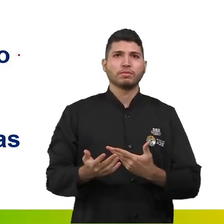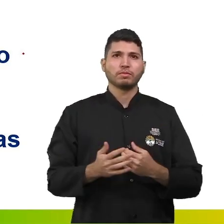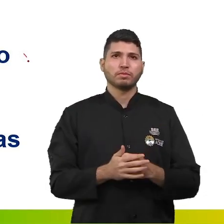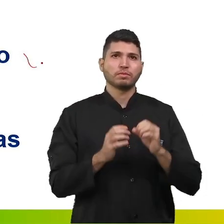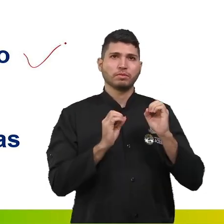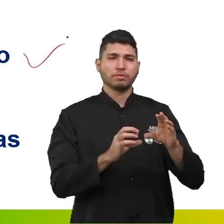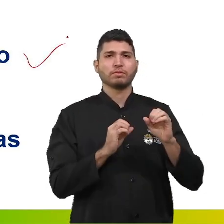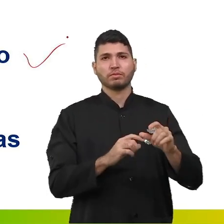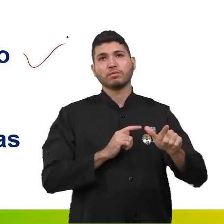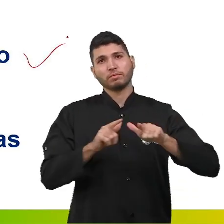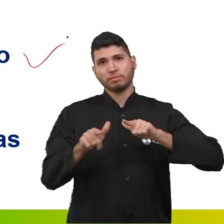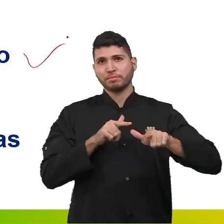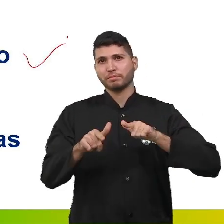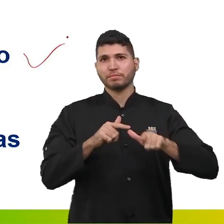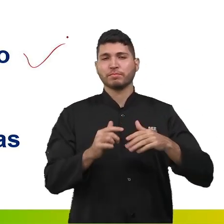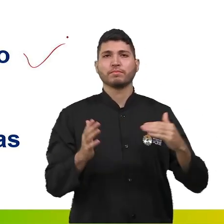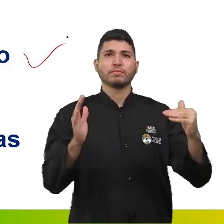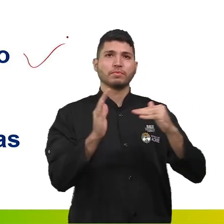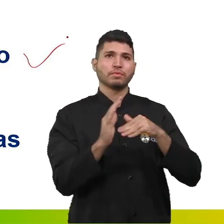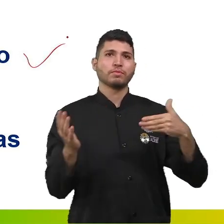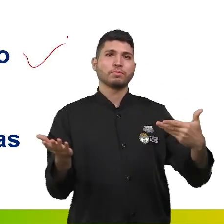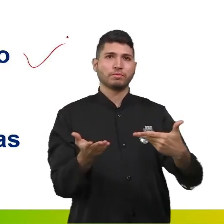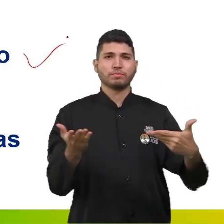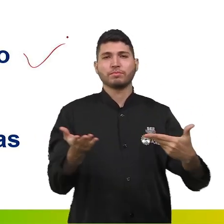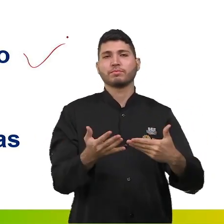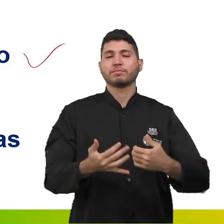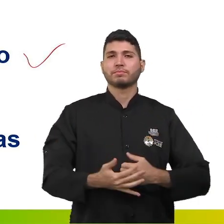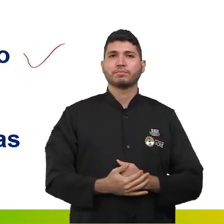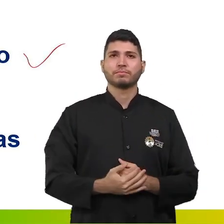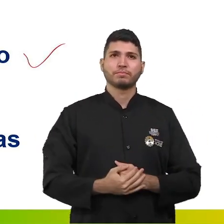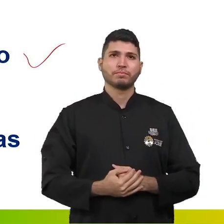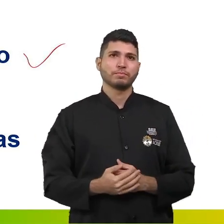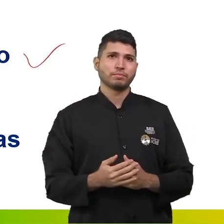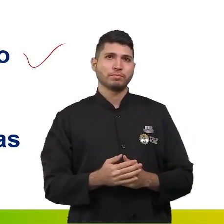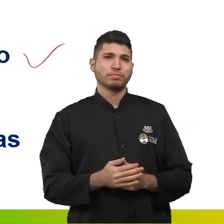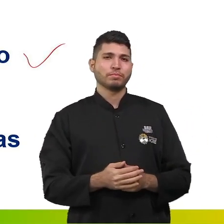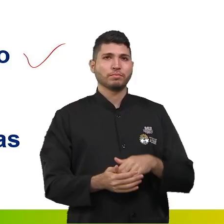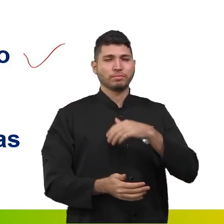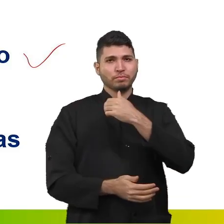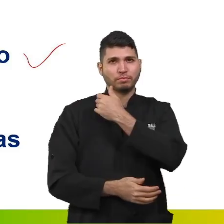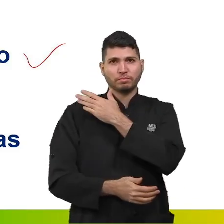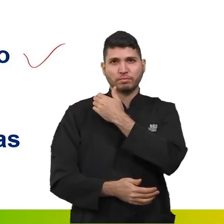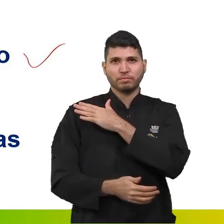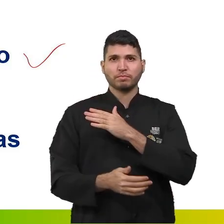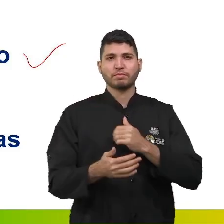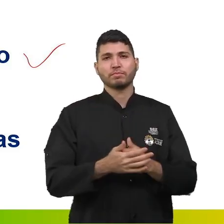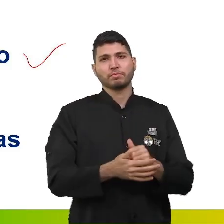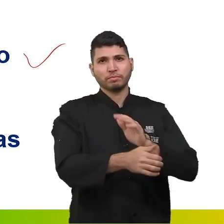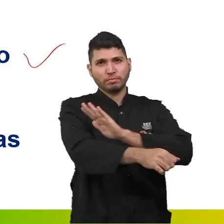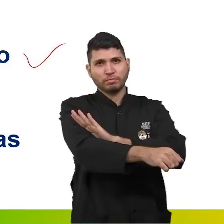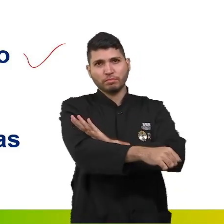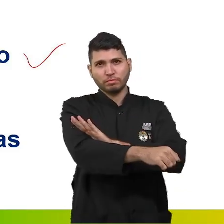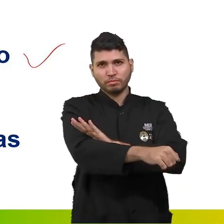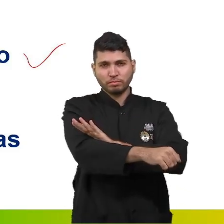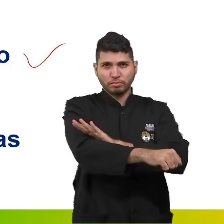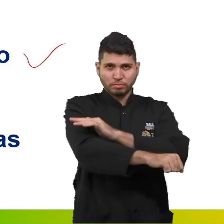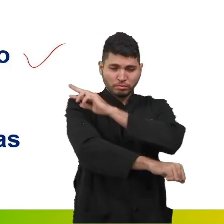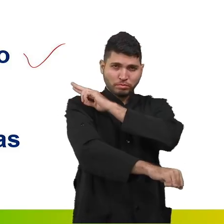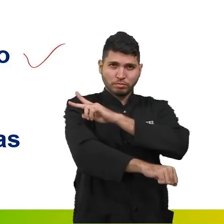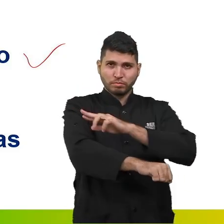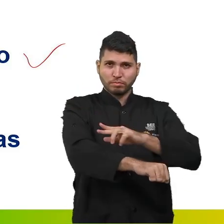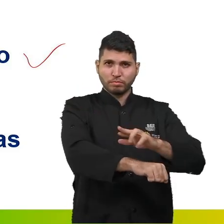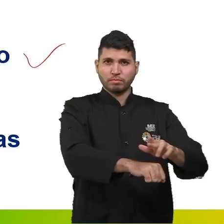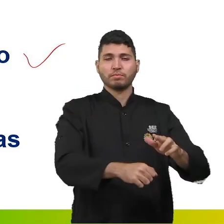emprego existe até os dias de hoje. E o preconceito racial afeta vidas no